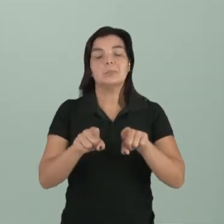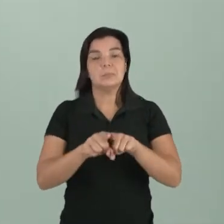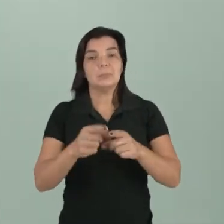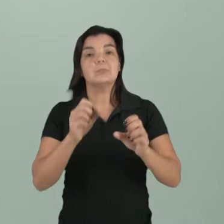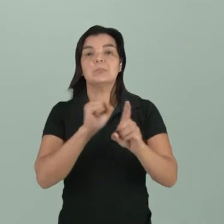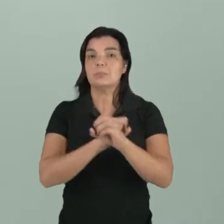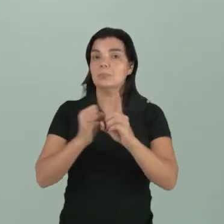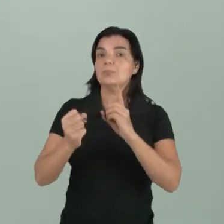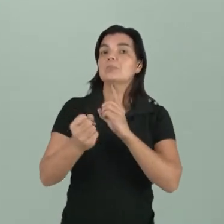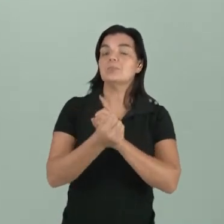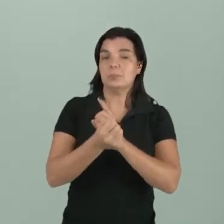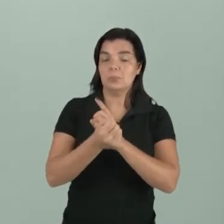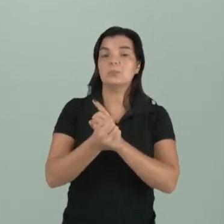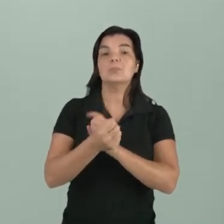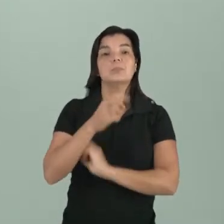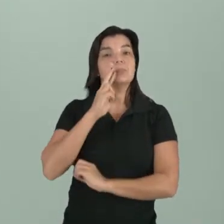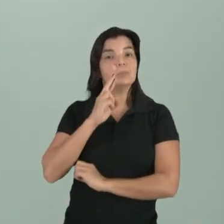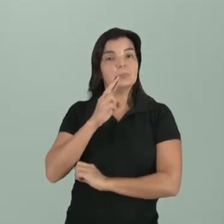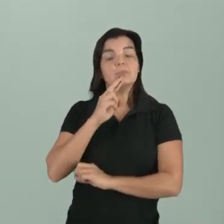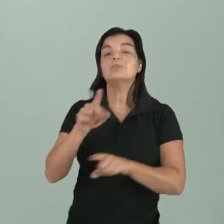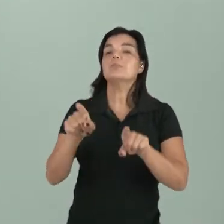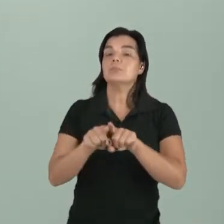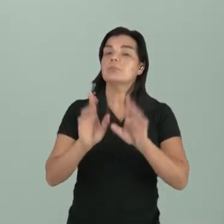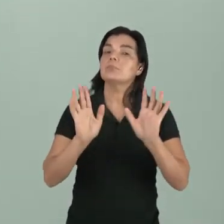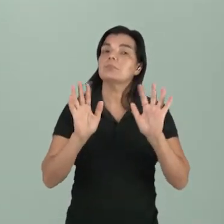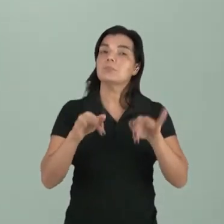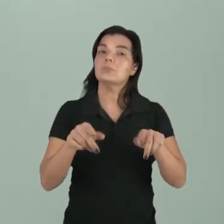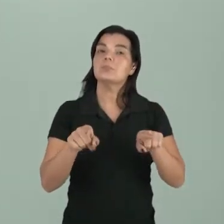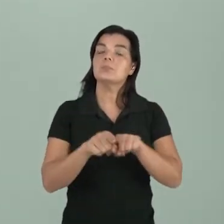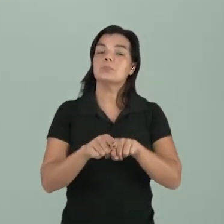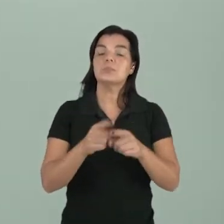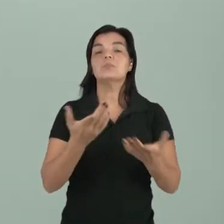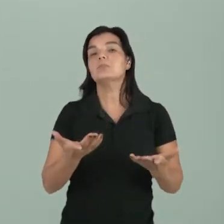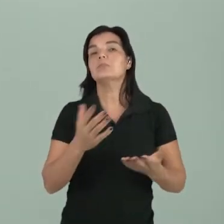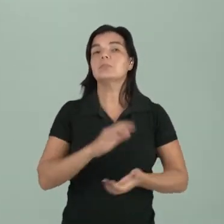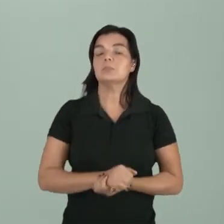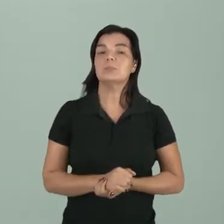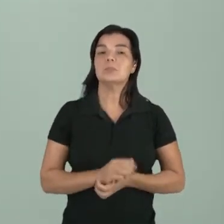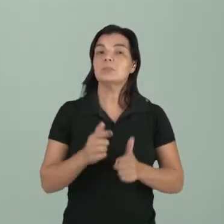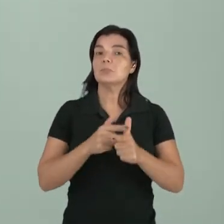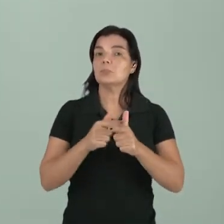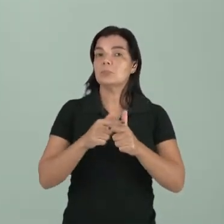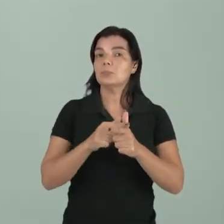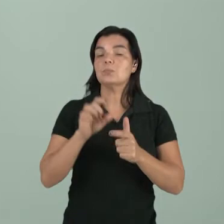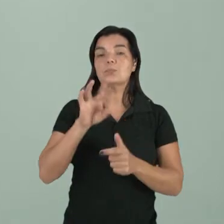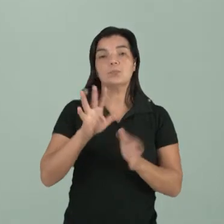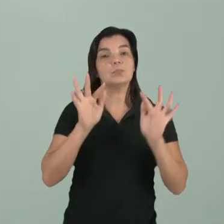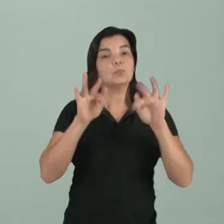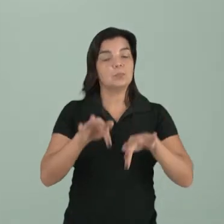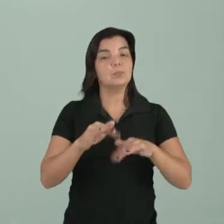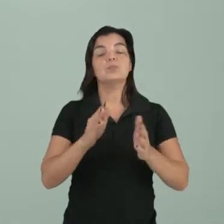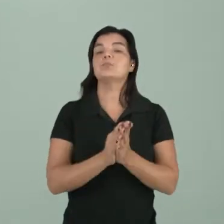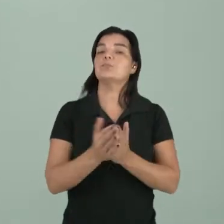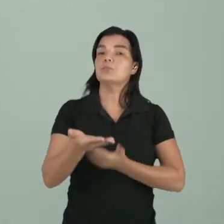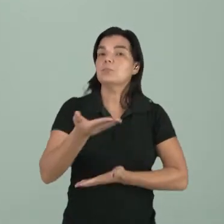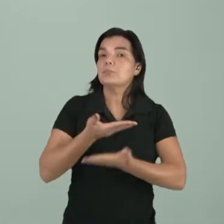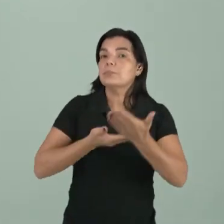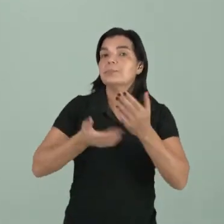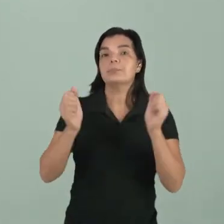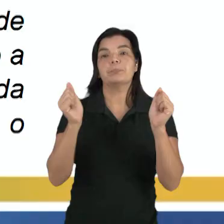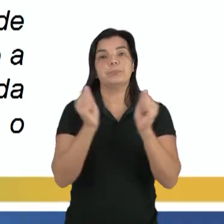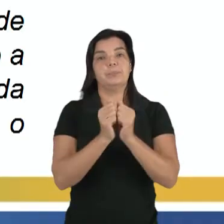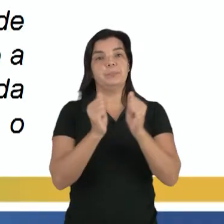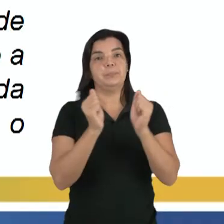também cabe à sociedade interferir. E aí, ao final, ele conclui, o problema só terá fim com o